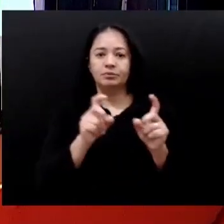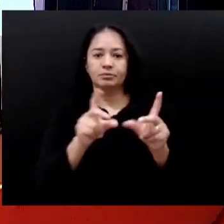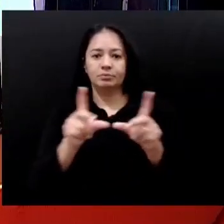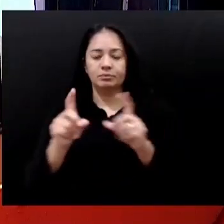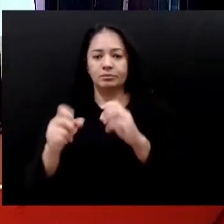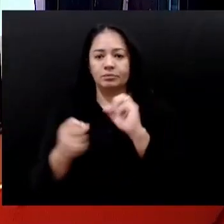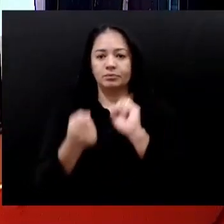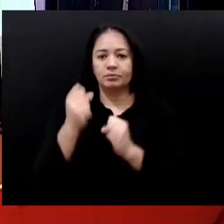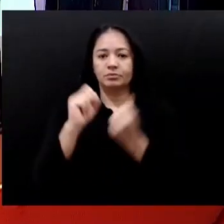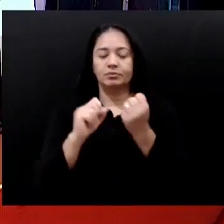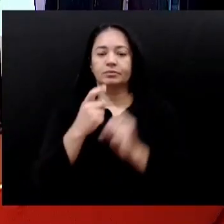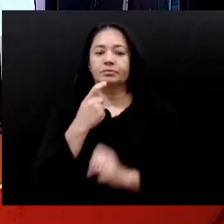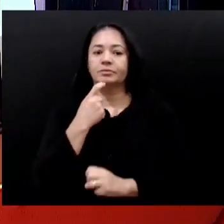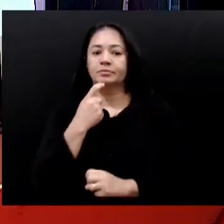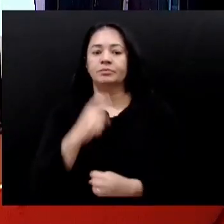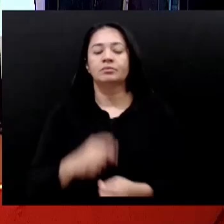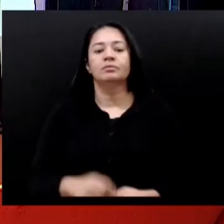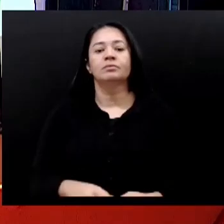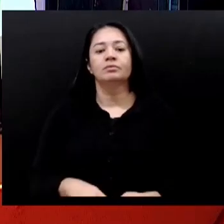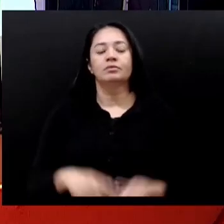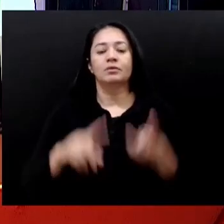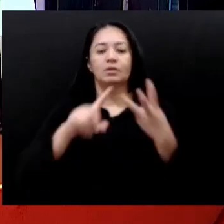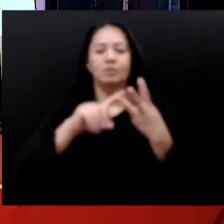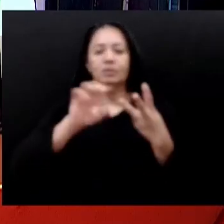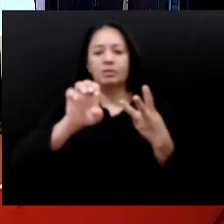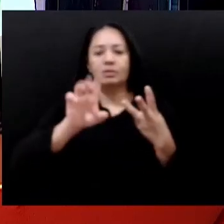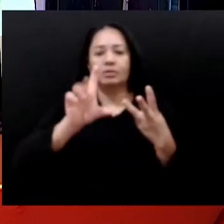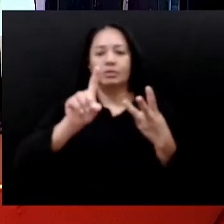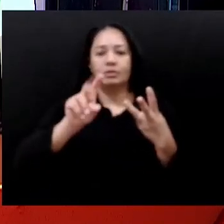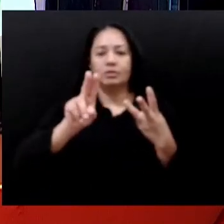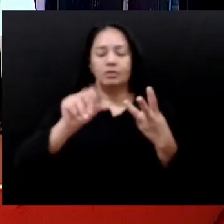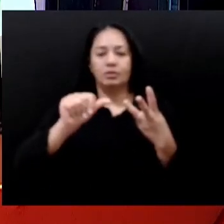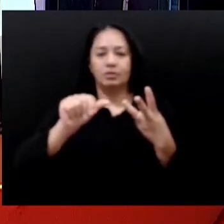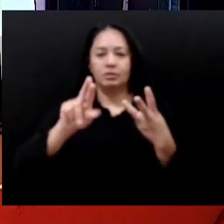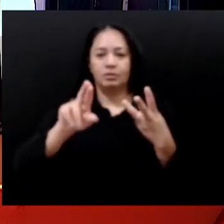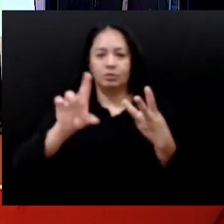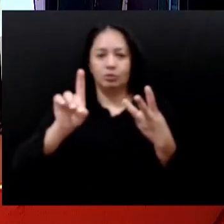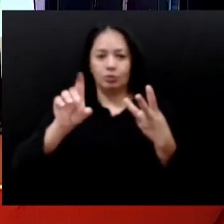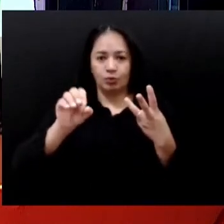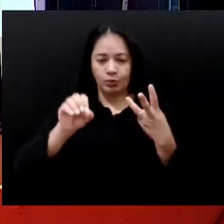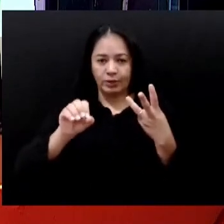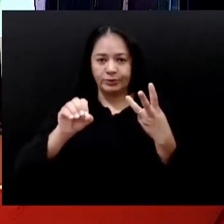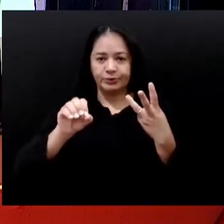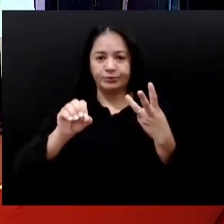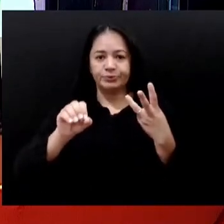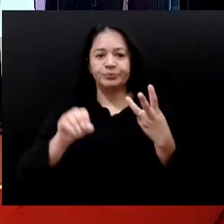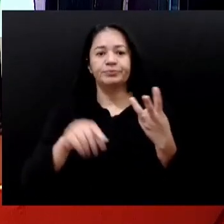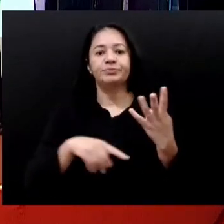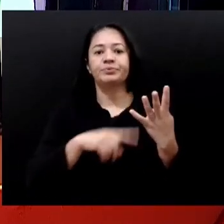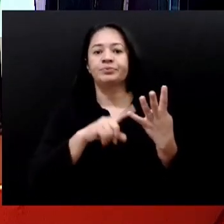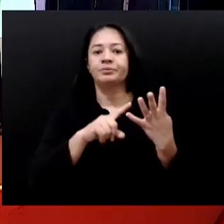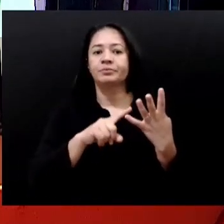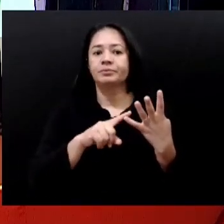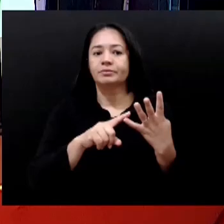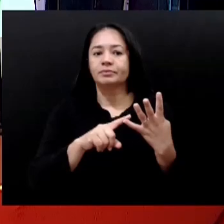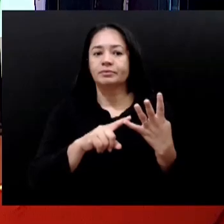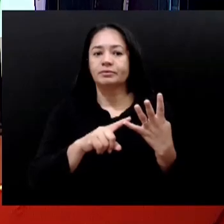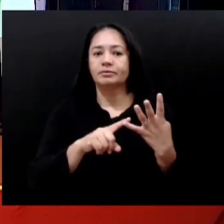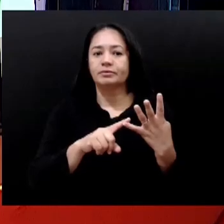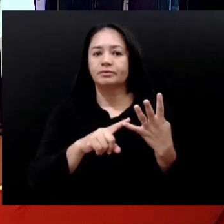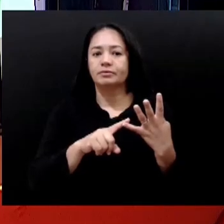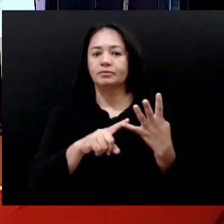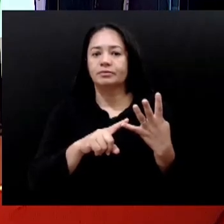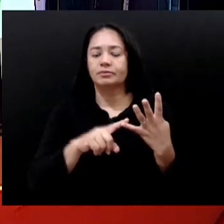Campinas. Eduardo Gurgel do Amaral, presidente da Fundação Fórum Campinas. Milton